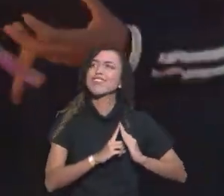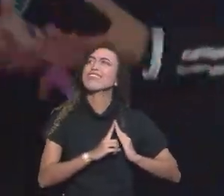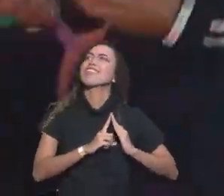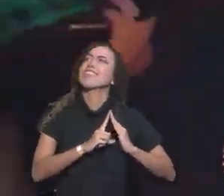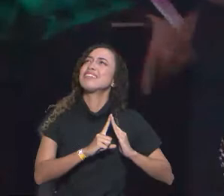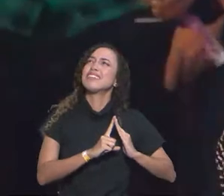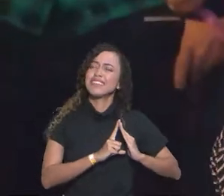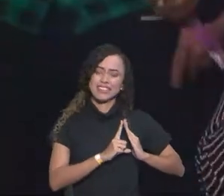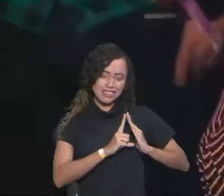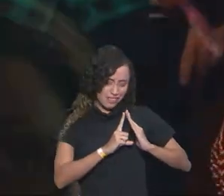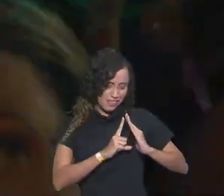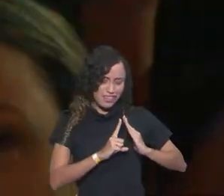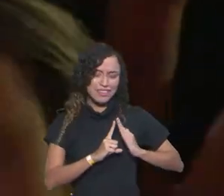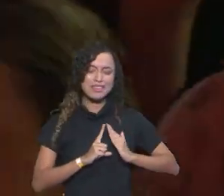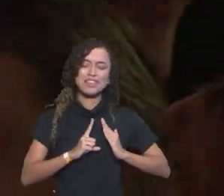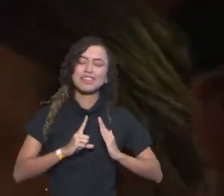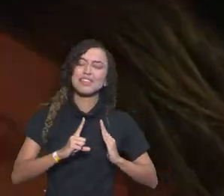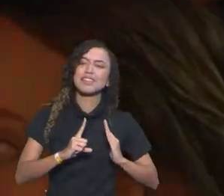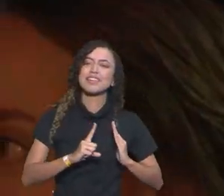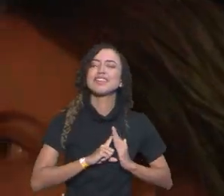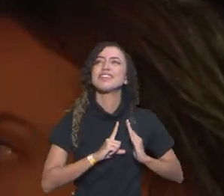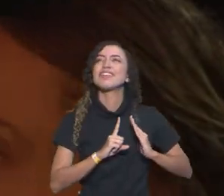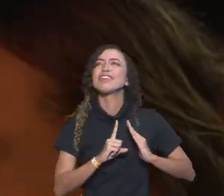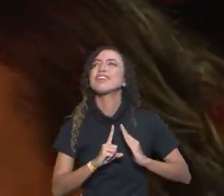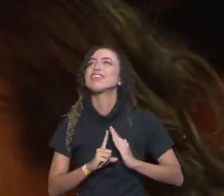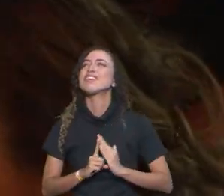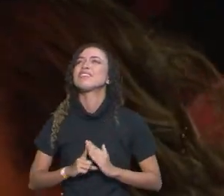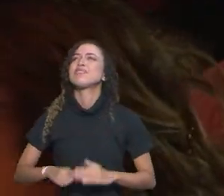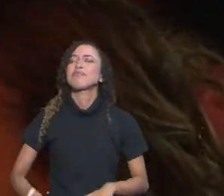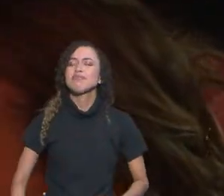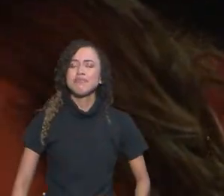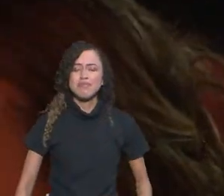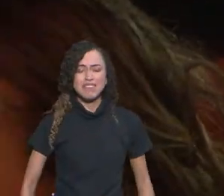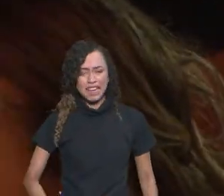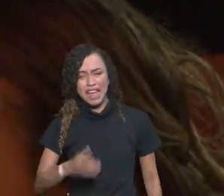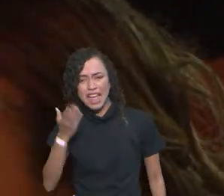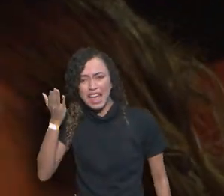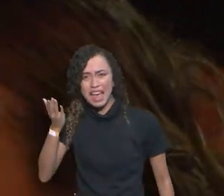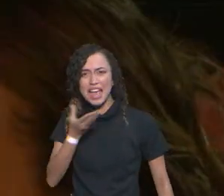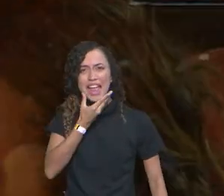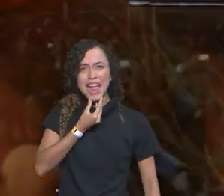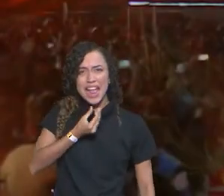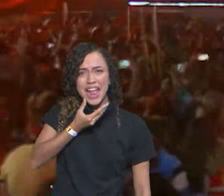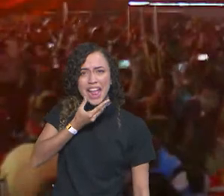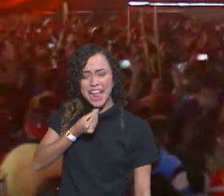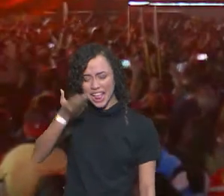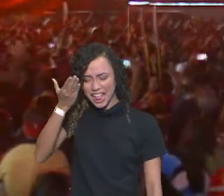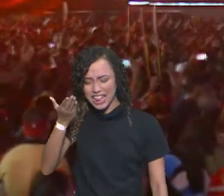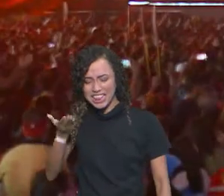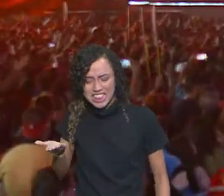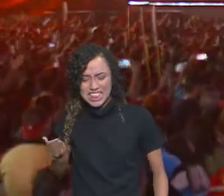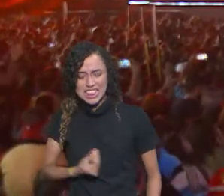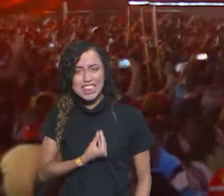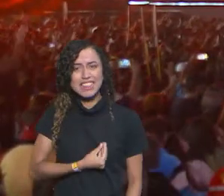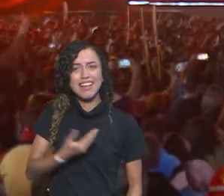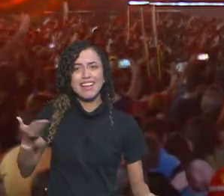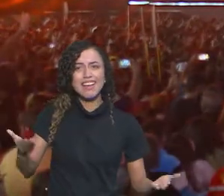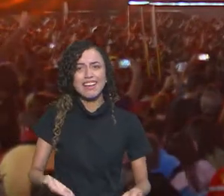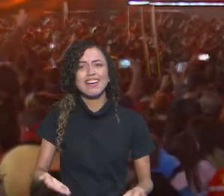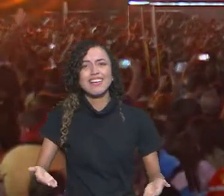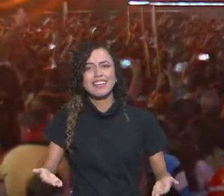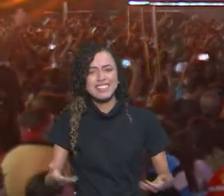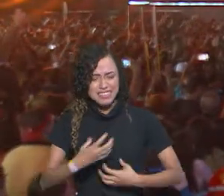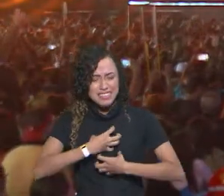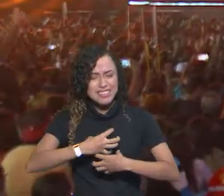pode morar aqui ele tá aqui e ele tá aqui ele tá aqui ele